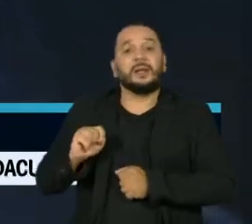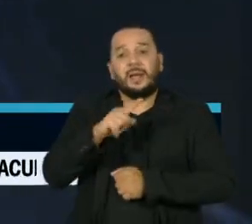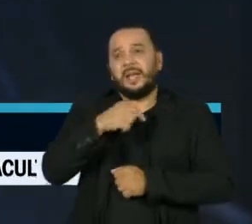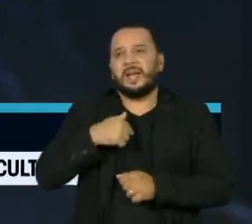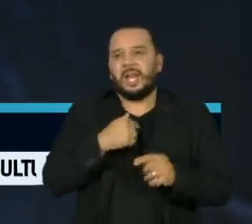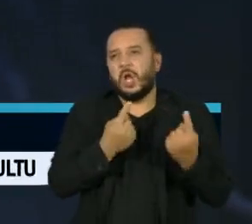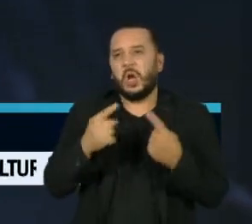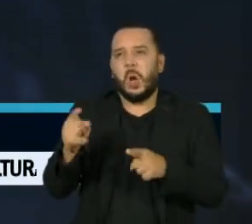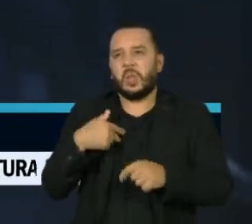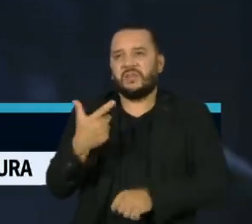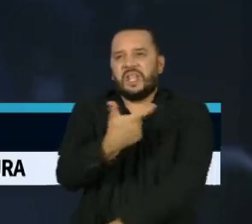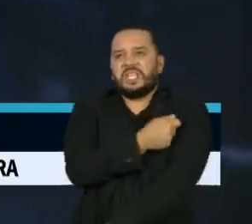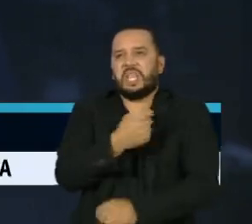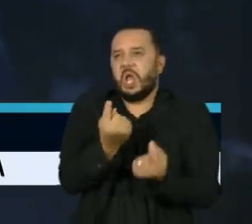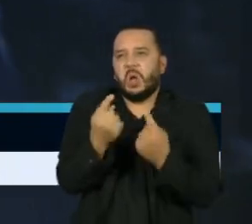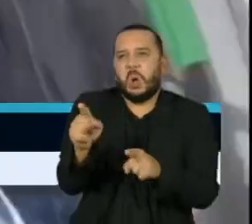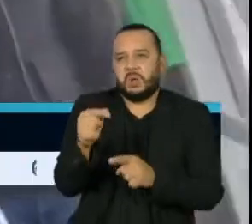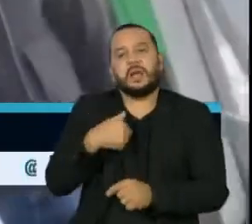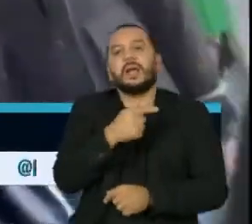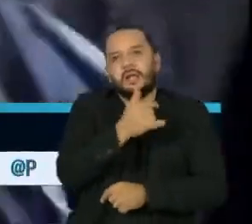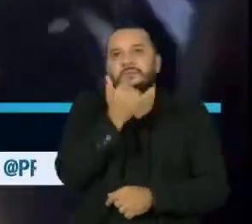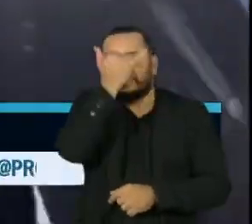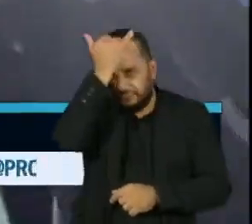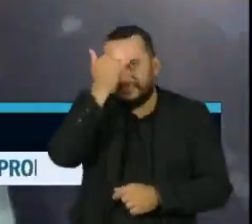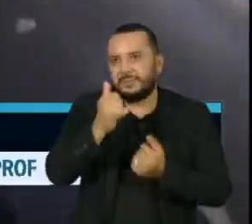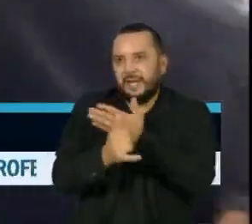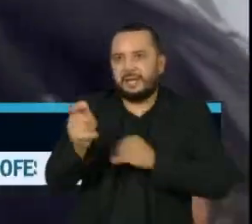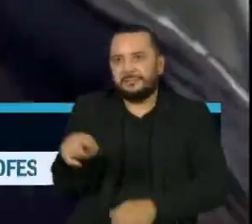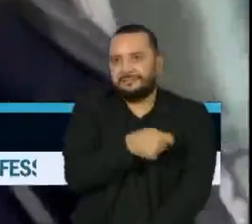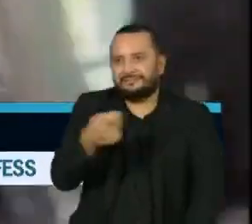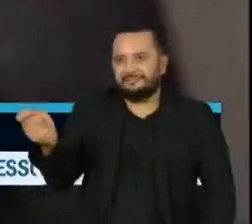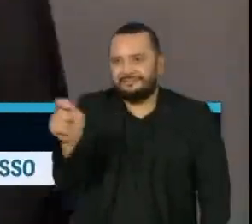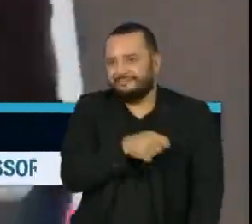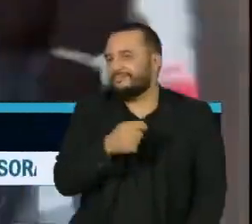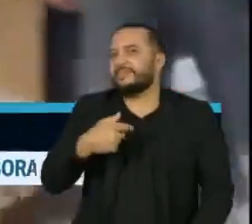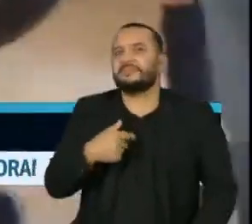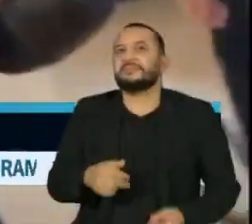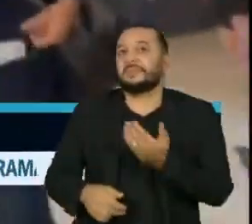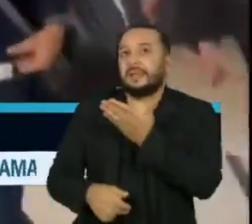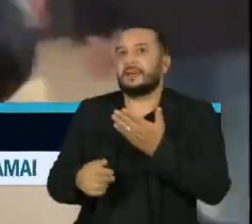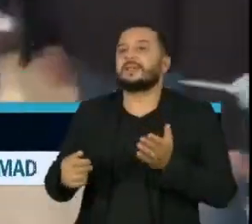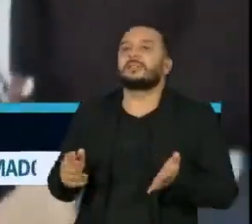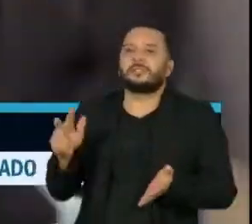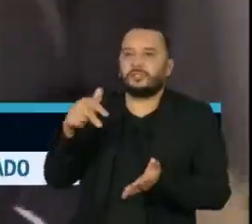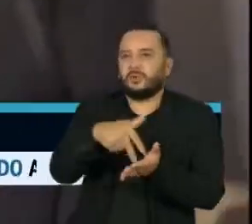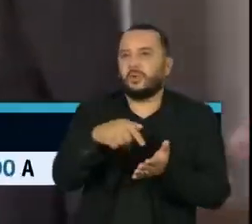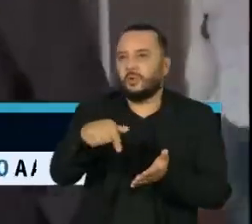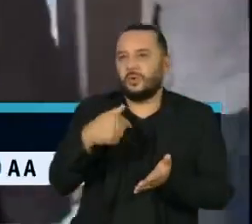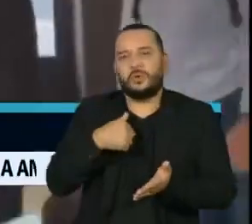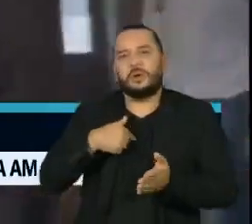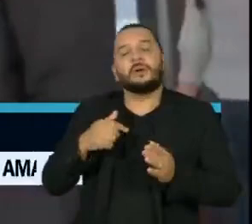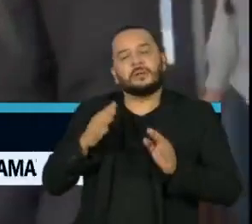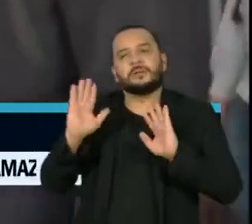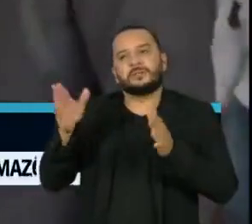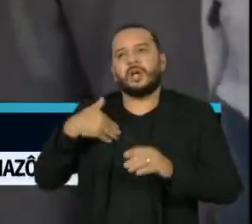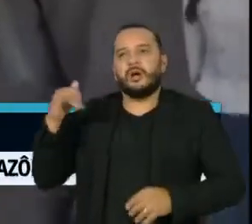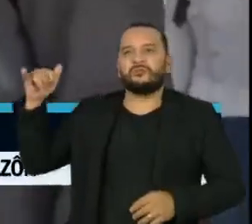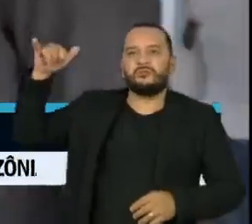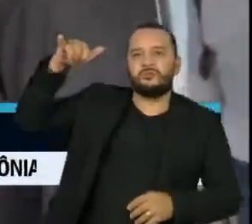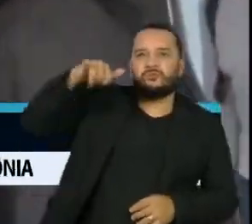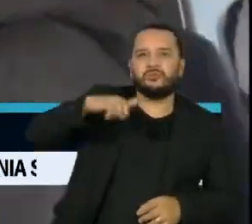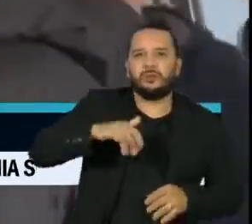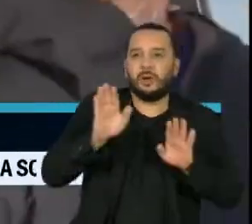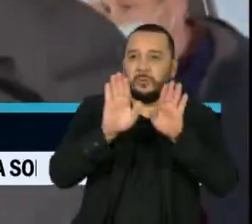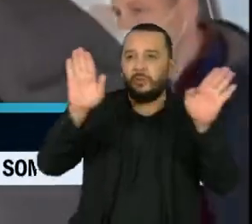ainda mais caro ao número um do mundo. Foi uma chegada discreta. O trajeto até o saguão do aeroporto de Belgrado só